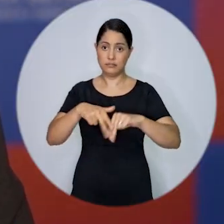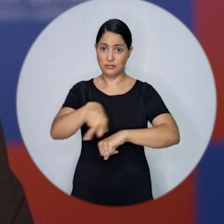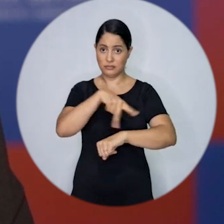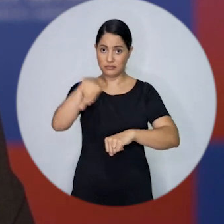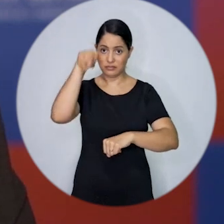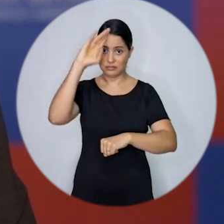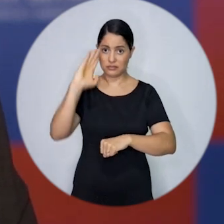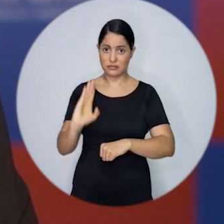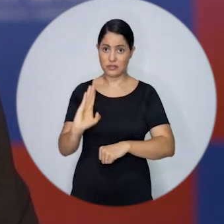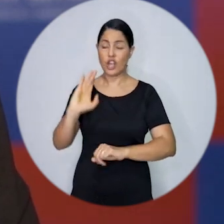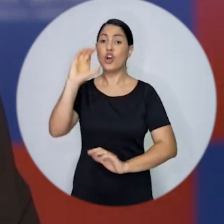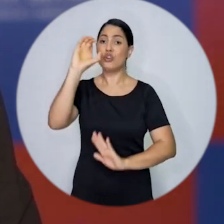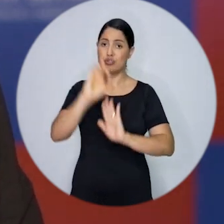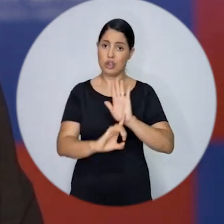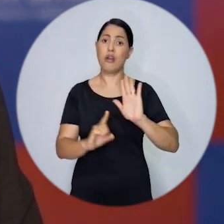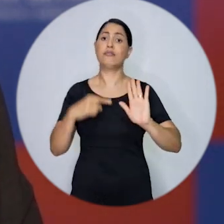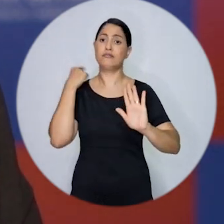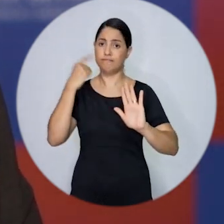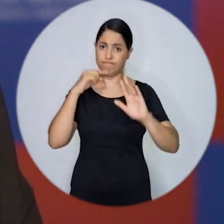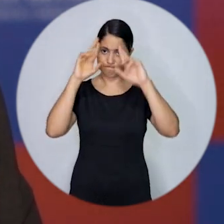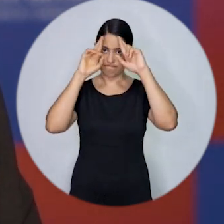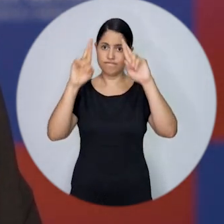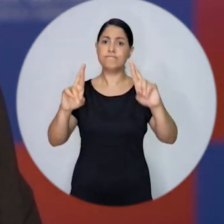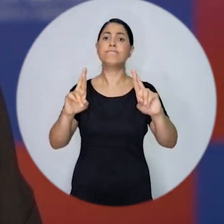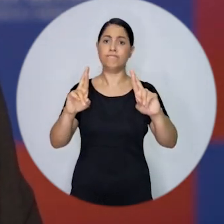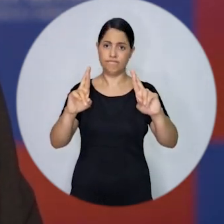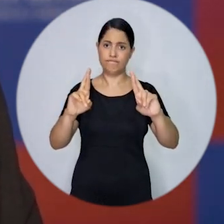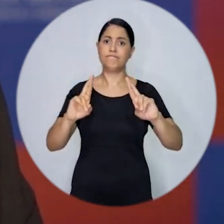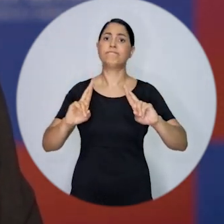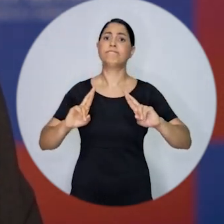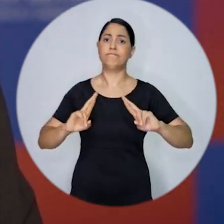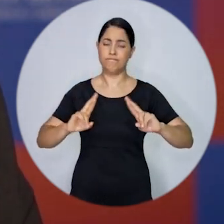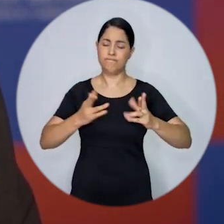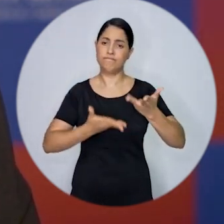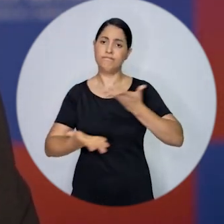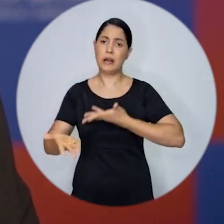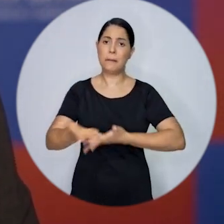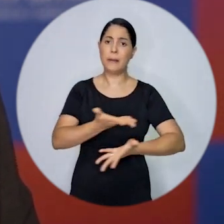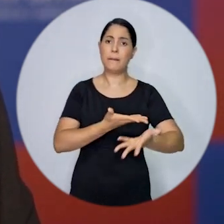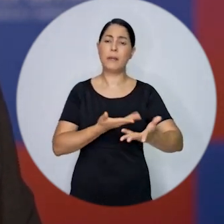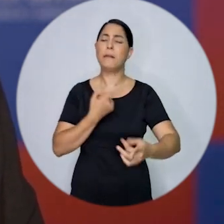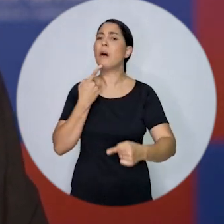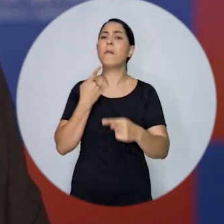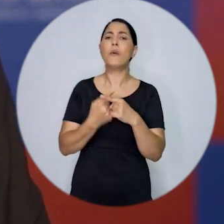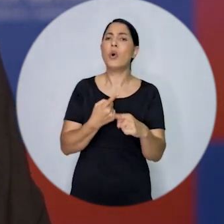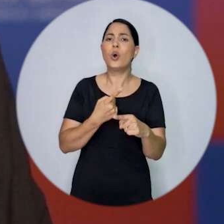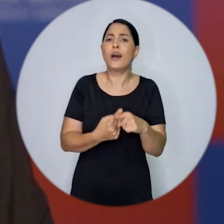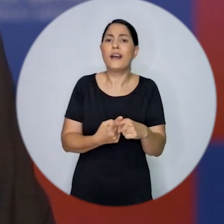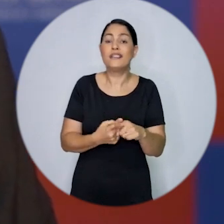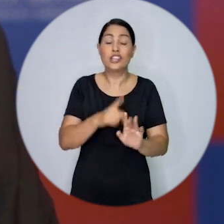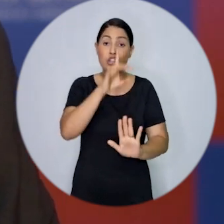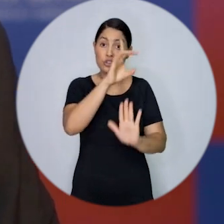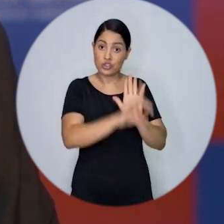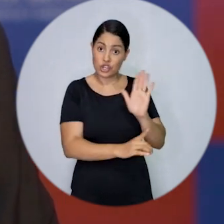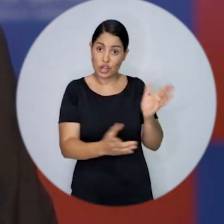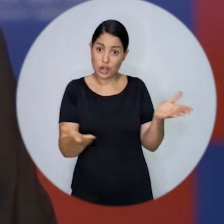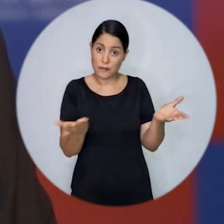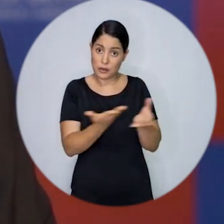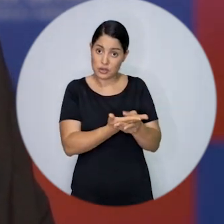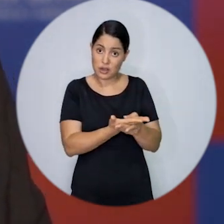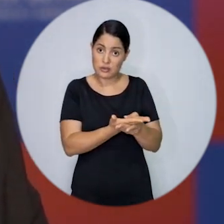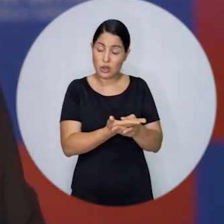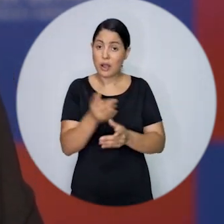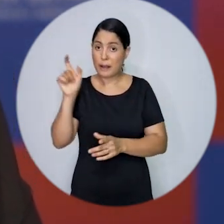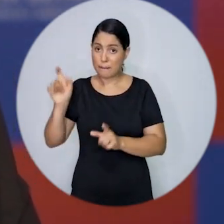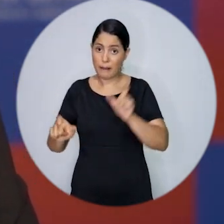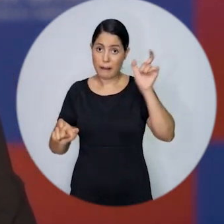para que, no Brasil, as prerrogativas da advocacia sejam respeitadas, para que as garantias